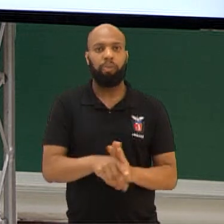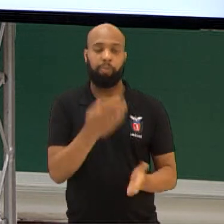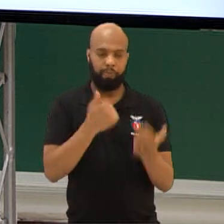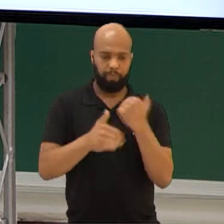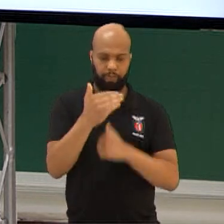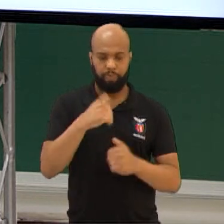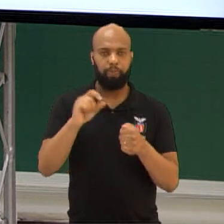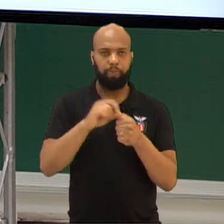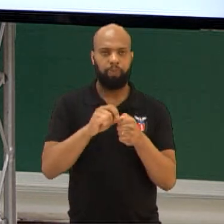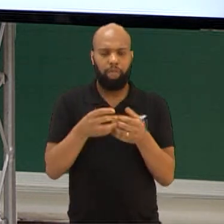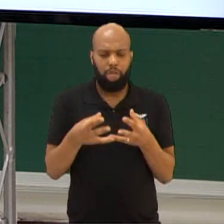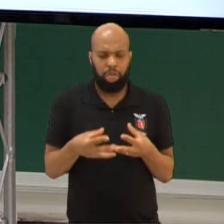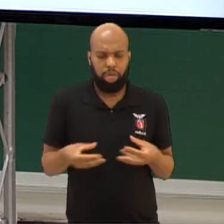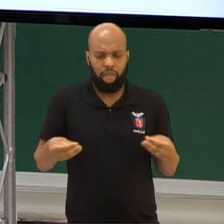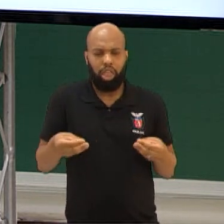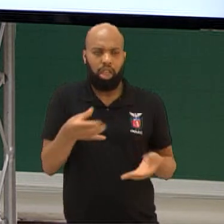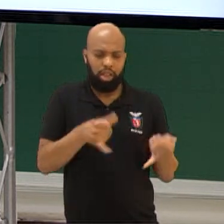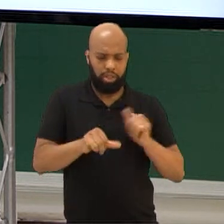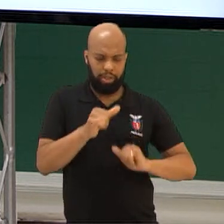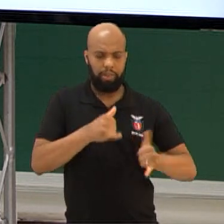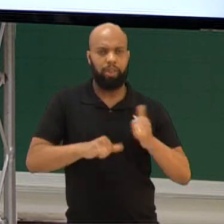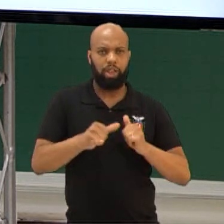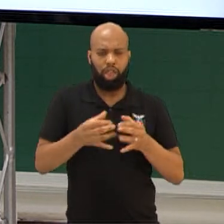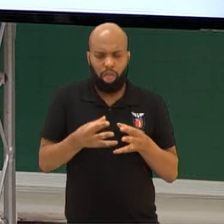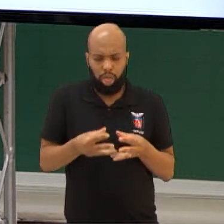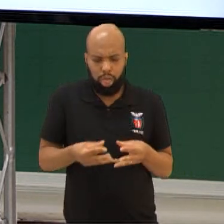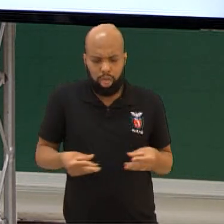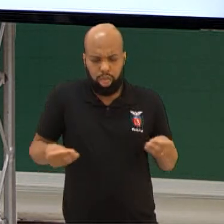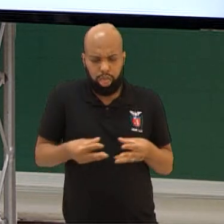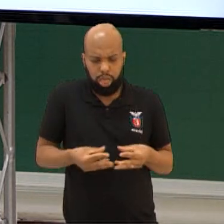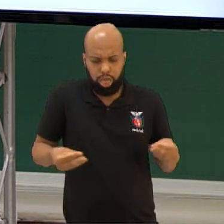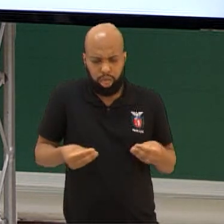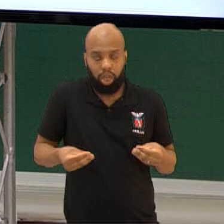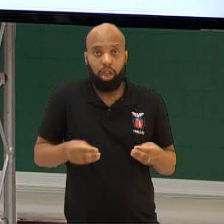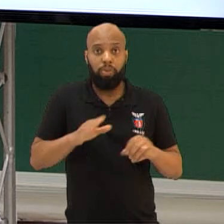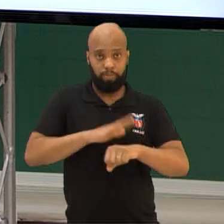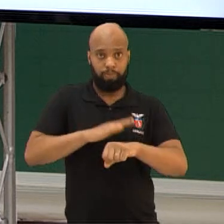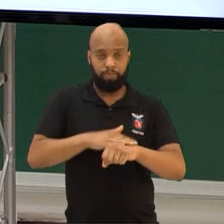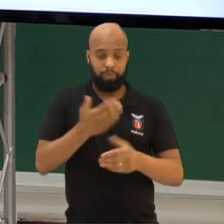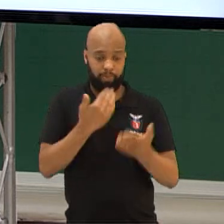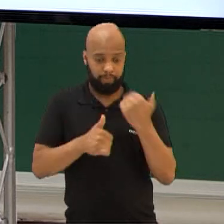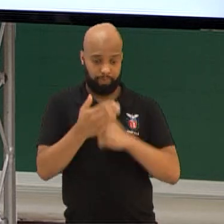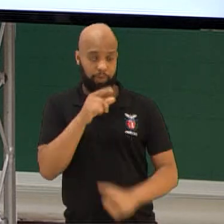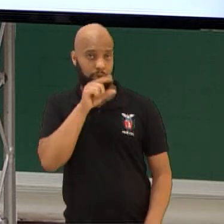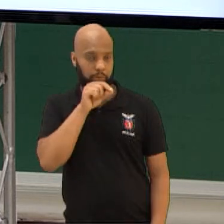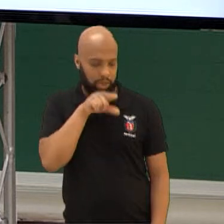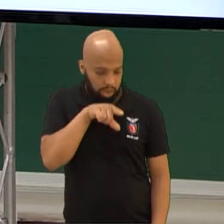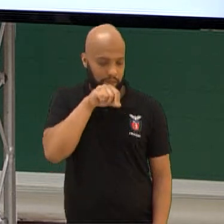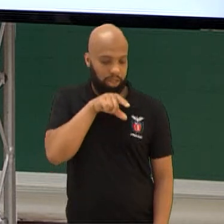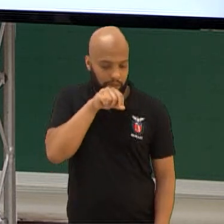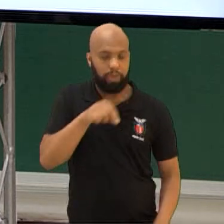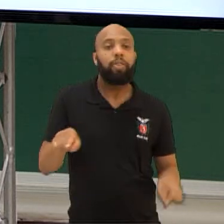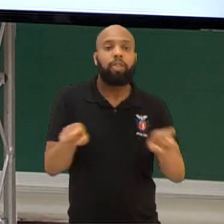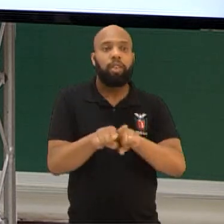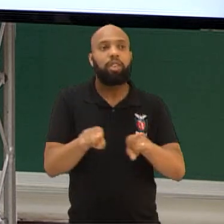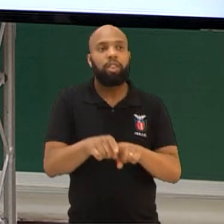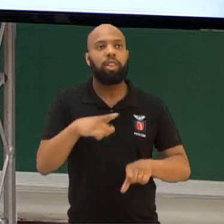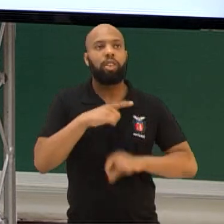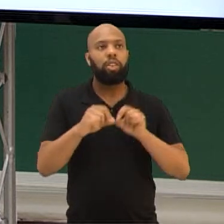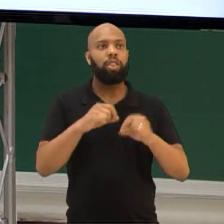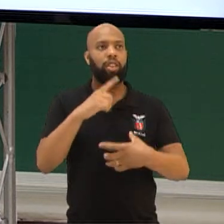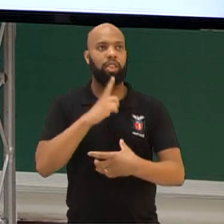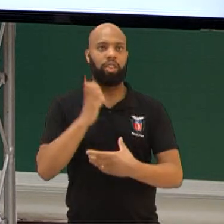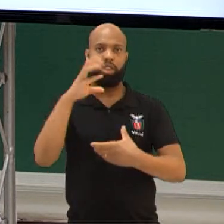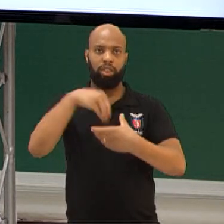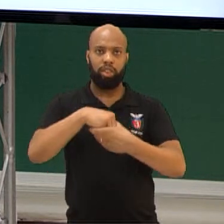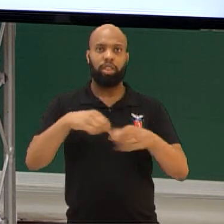para fazer uma degradação química, desse alimento ingerido pela ave. Tá? E também nós vamos ter uma